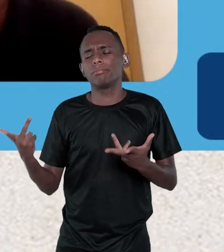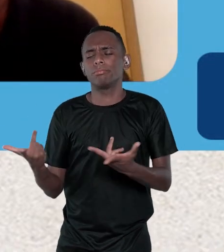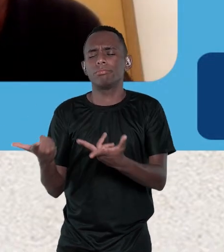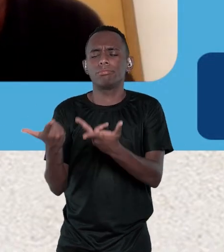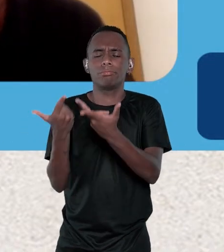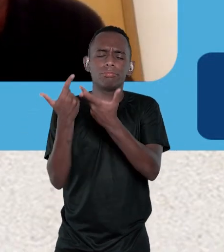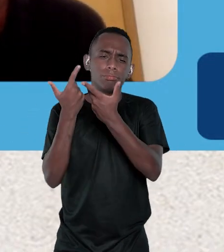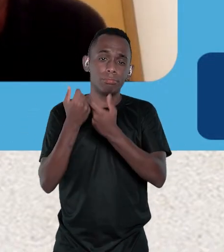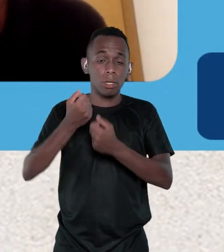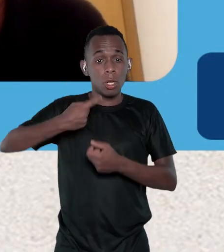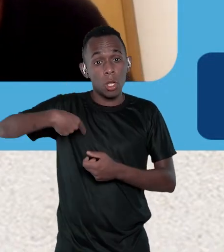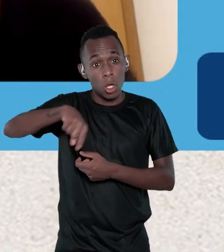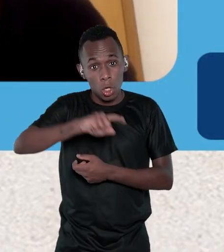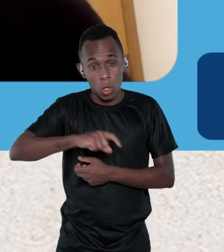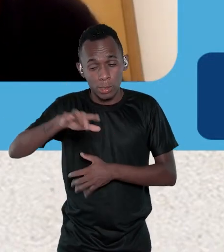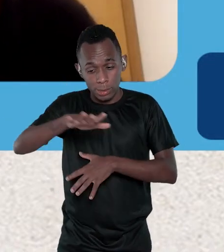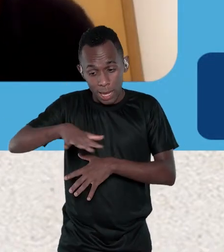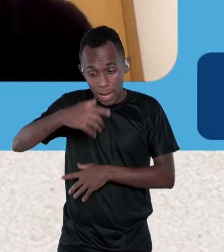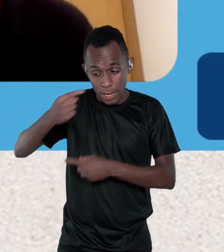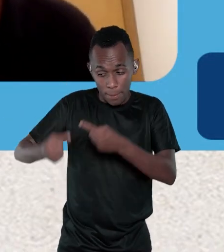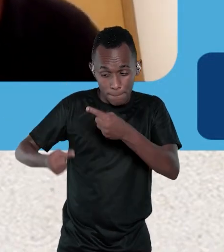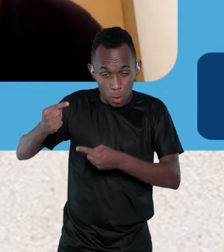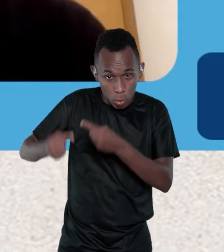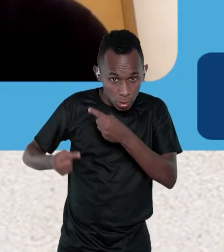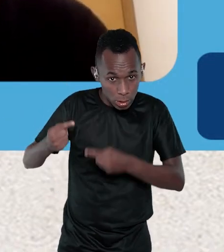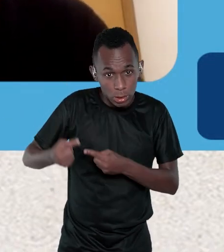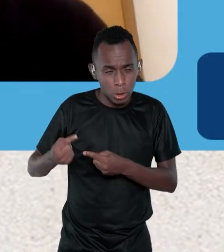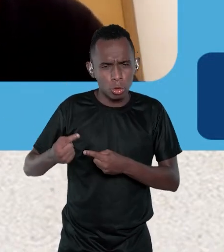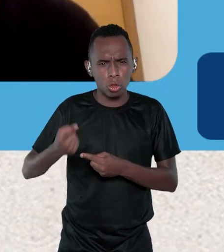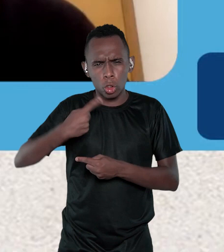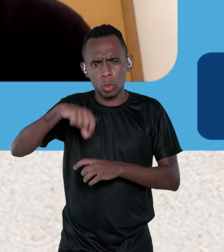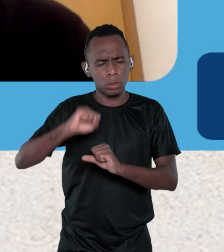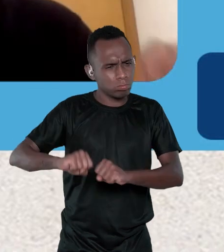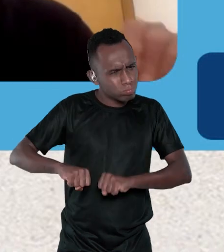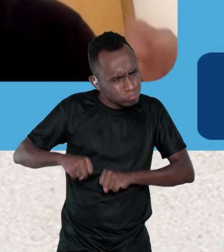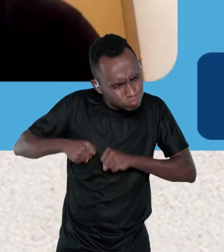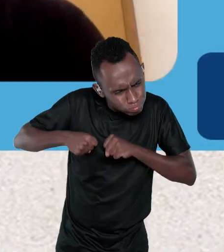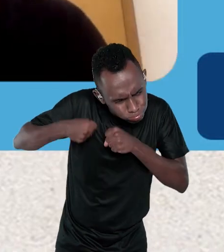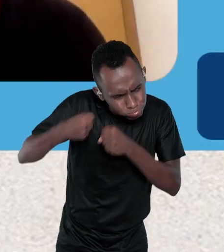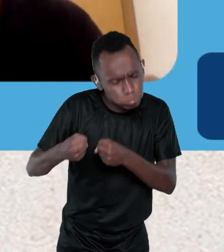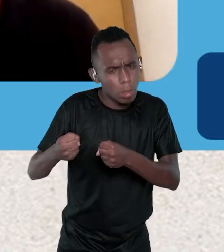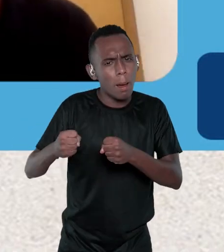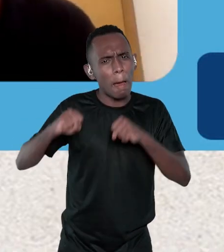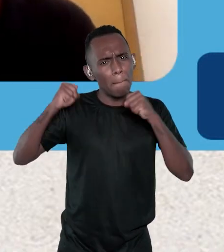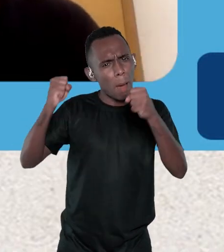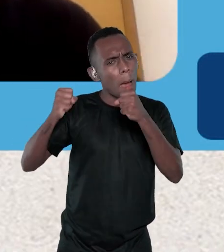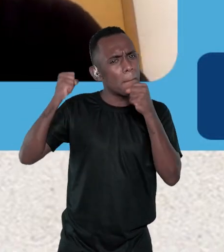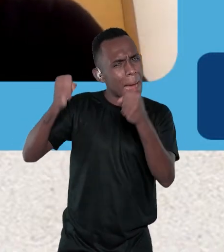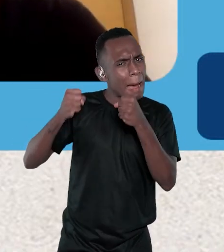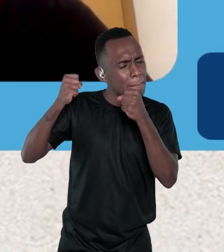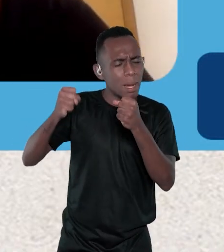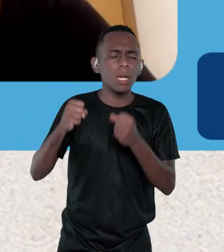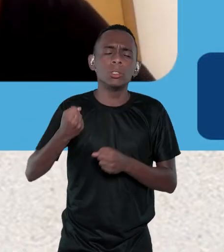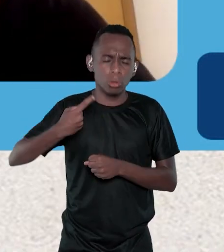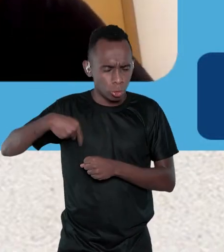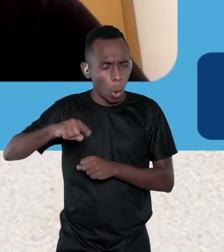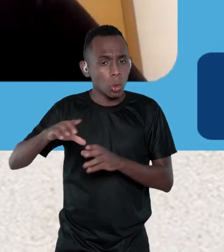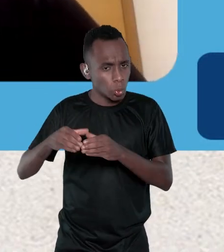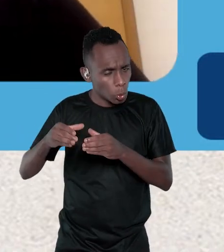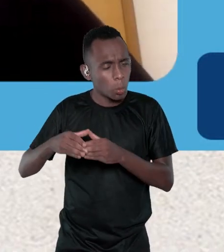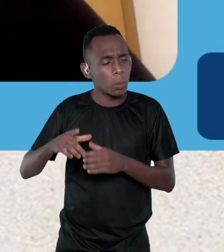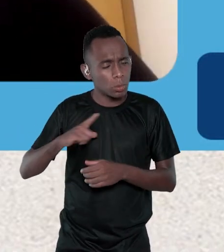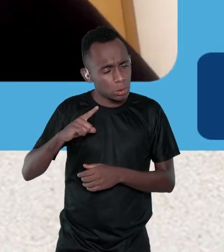Para mim era o paraíso. A gente, tanto politicamente, a gente era muito militante nessa